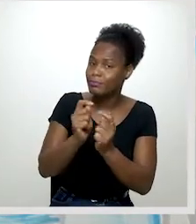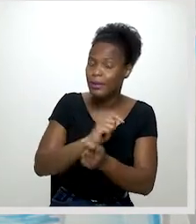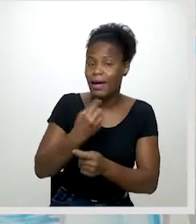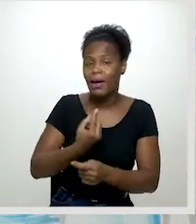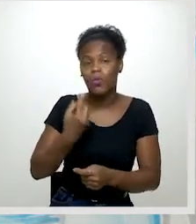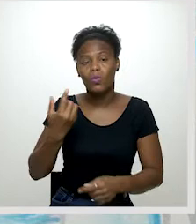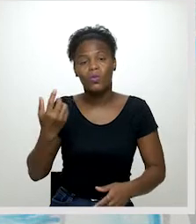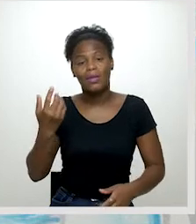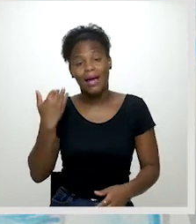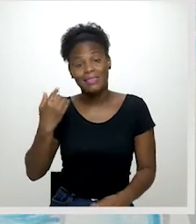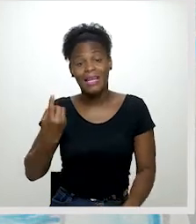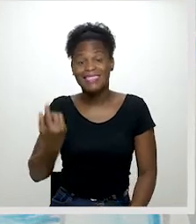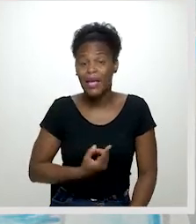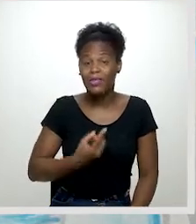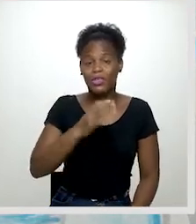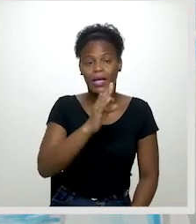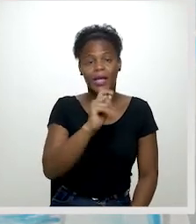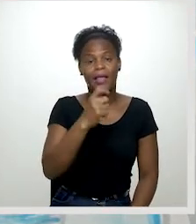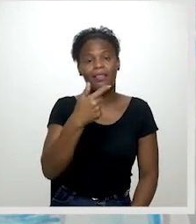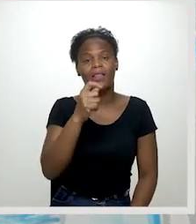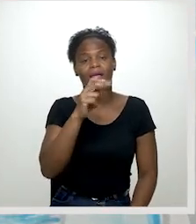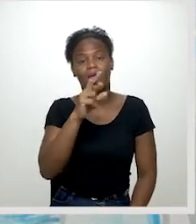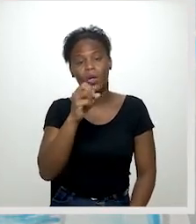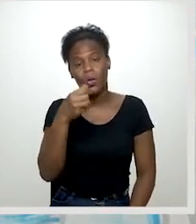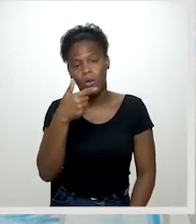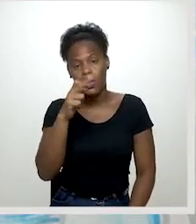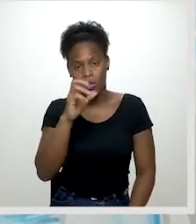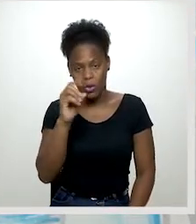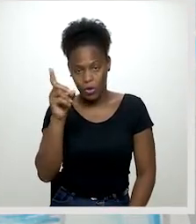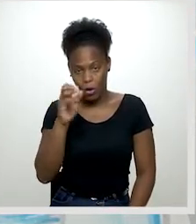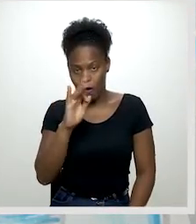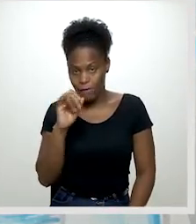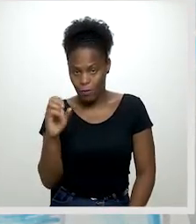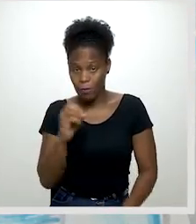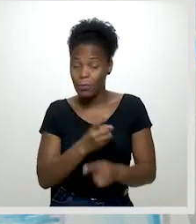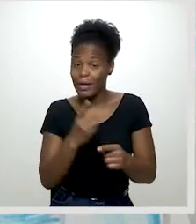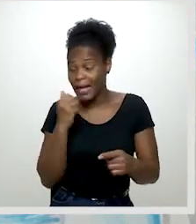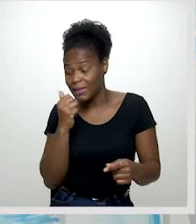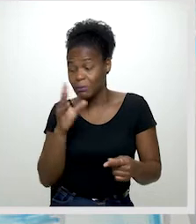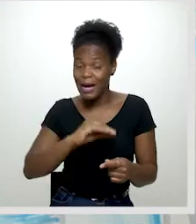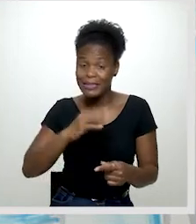seres heterotróficos. Eram mais simples, capazes de